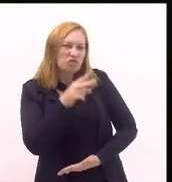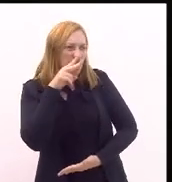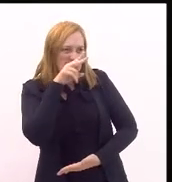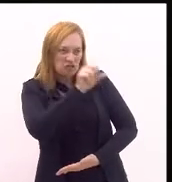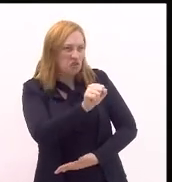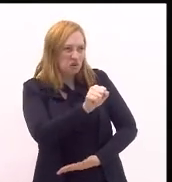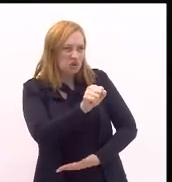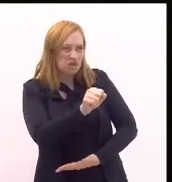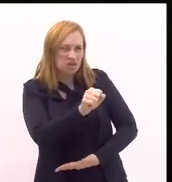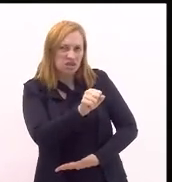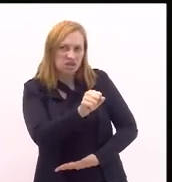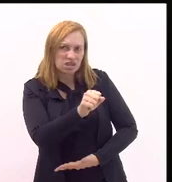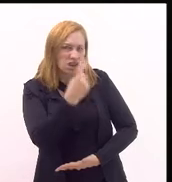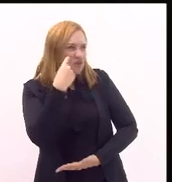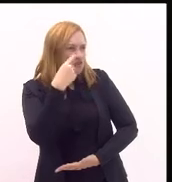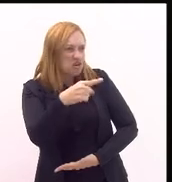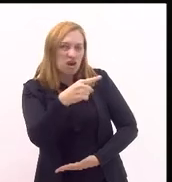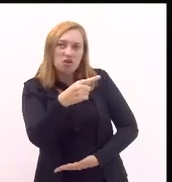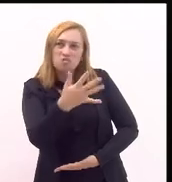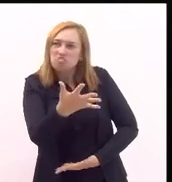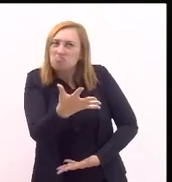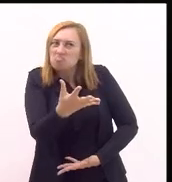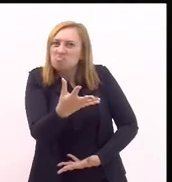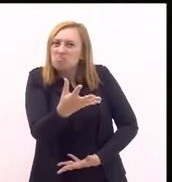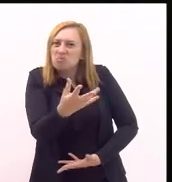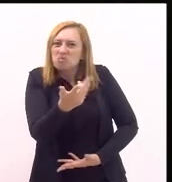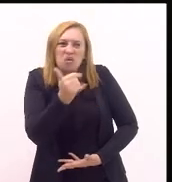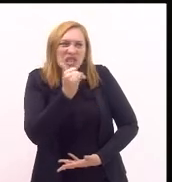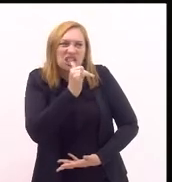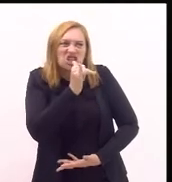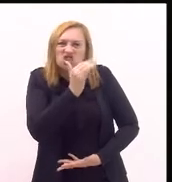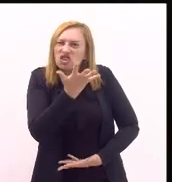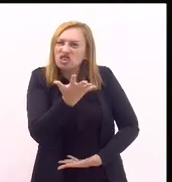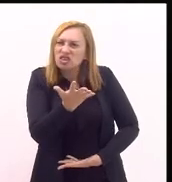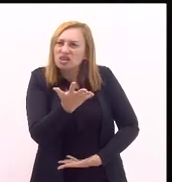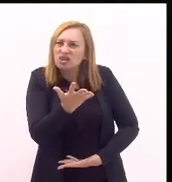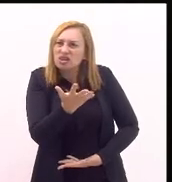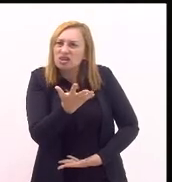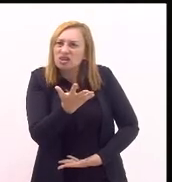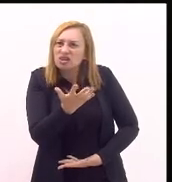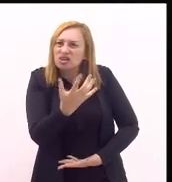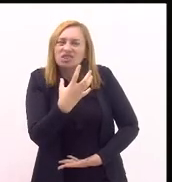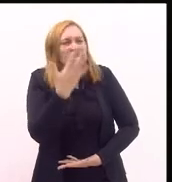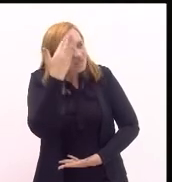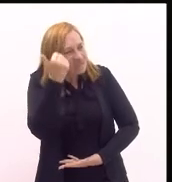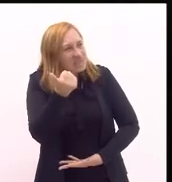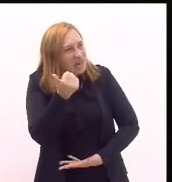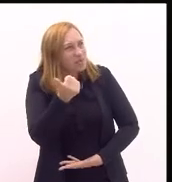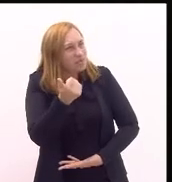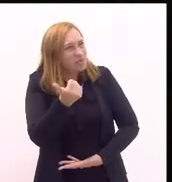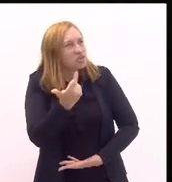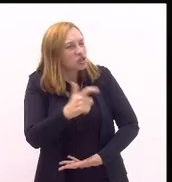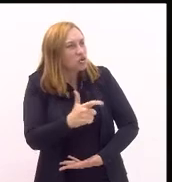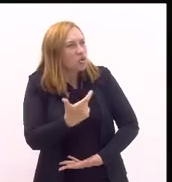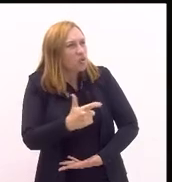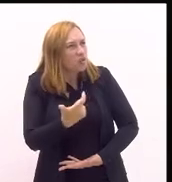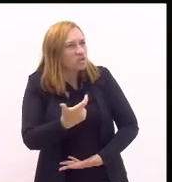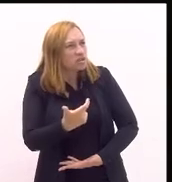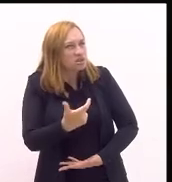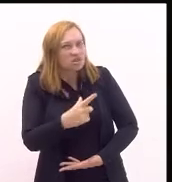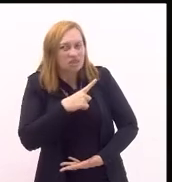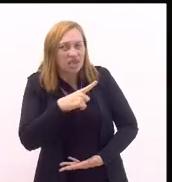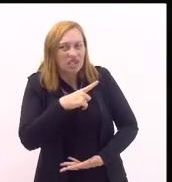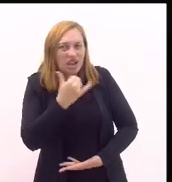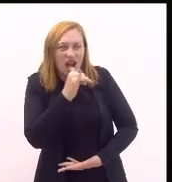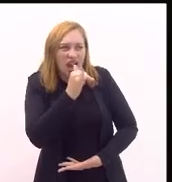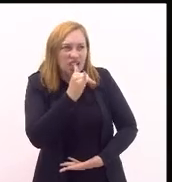força a gente se vê uma uma energia e a gente sabe de onde vem essa força de